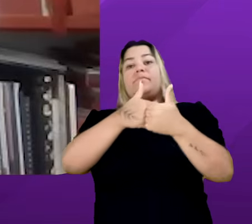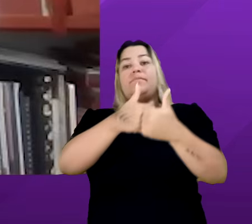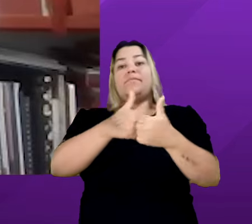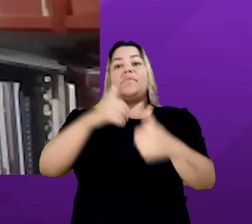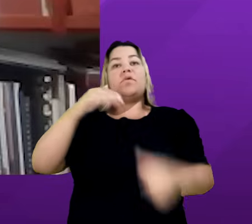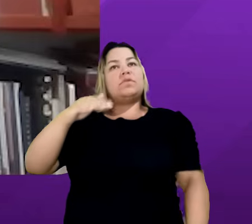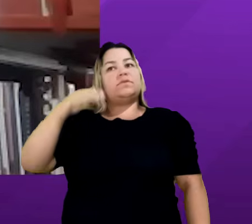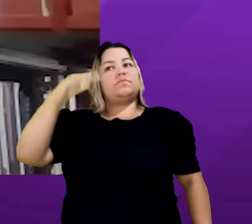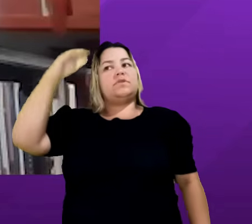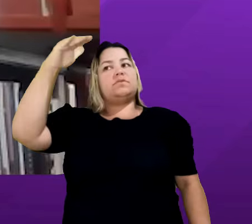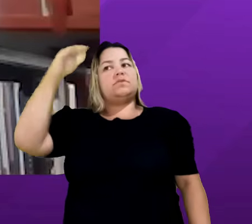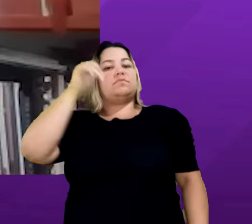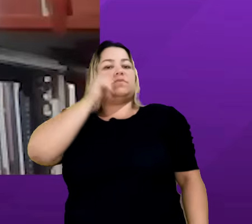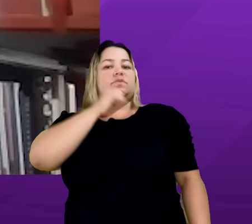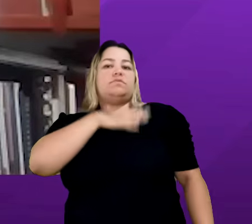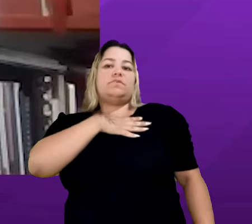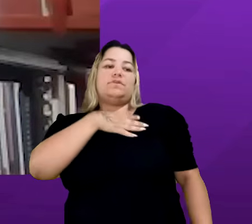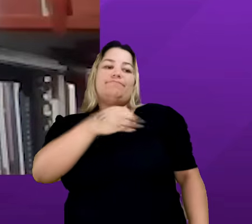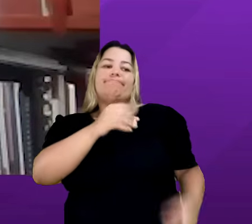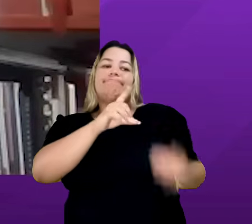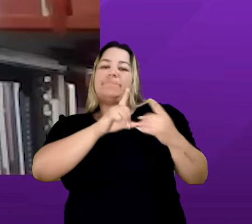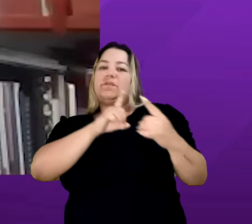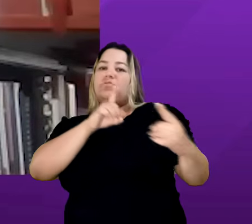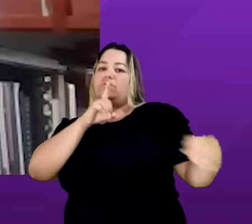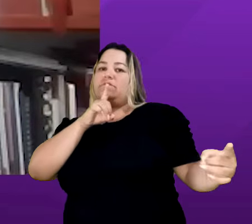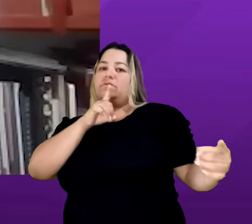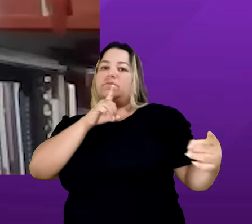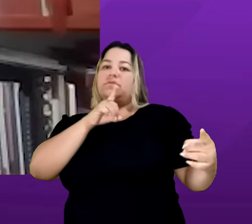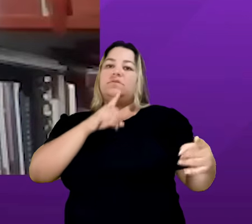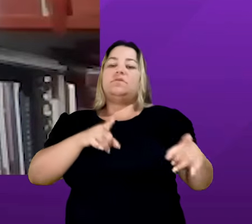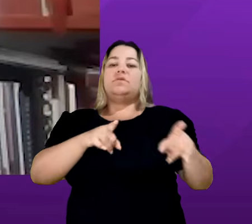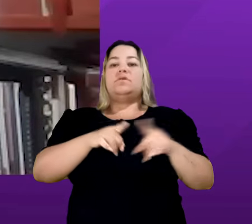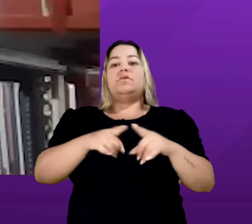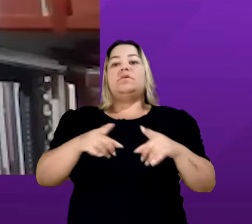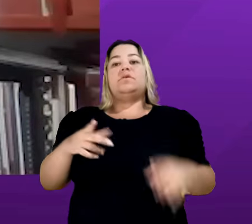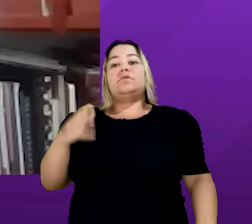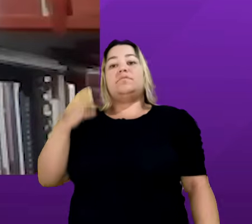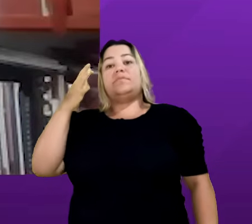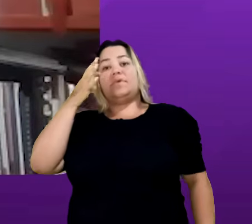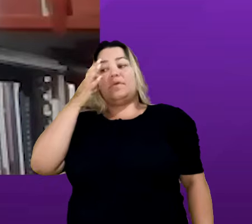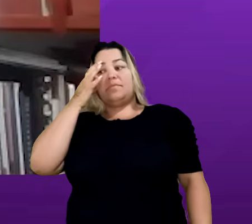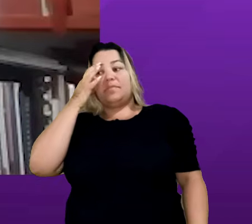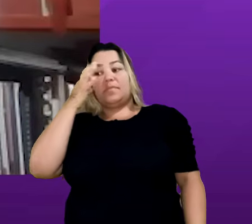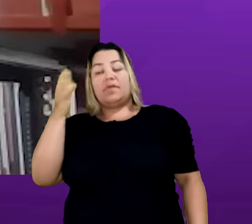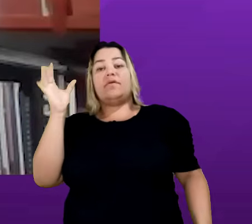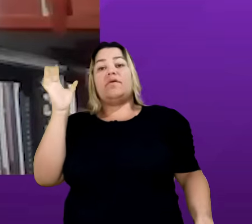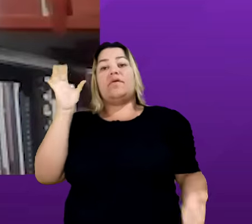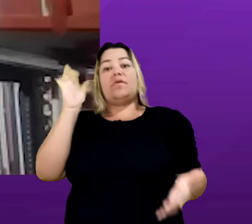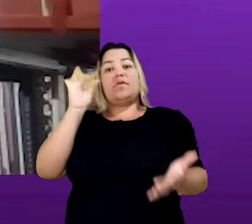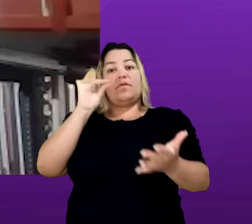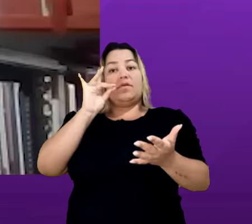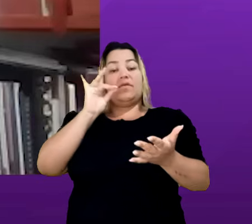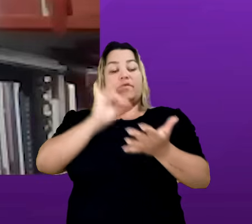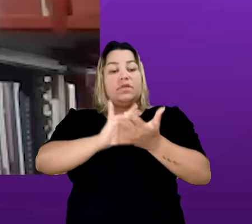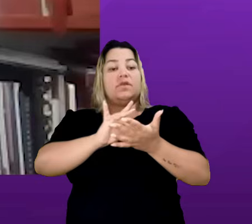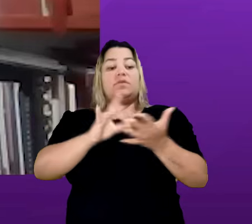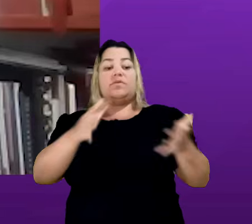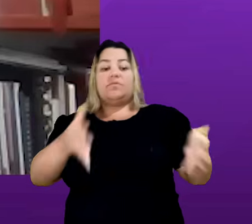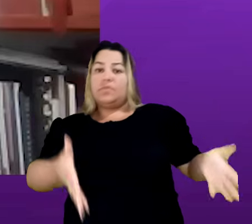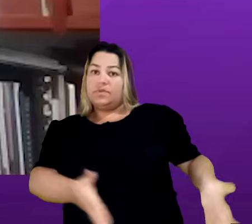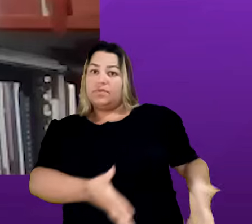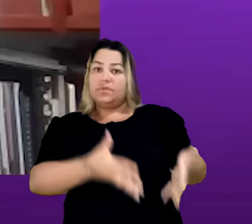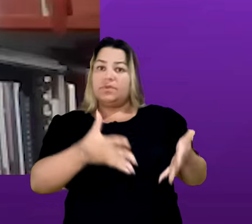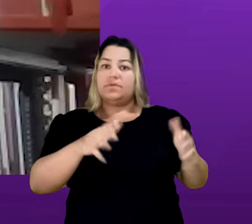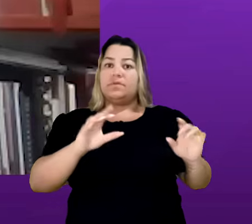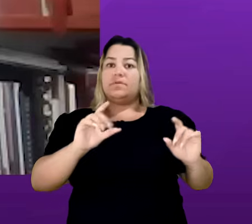à distância, né? Com muita presença, é verdade, com muita potência, muita